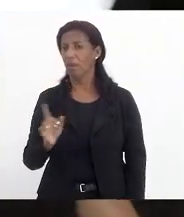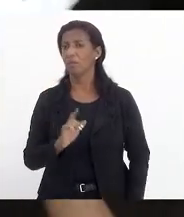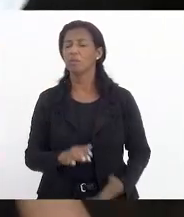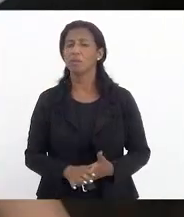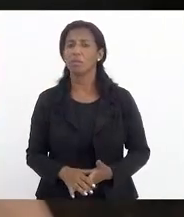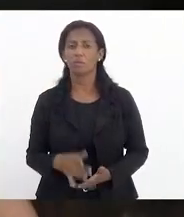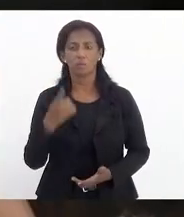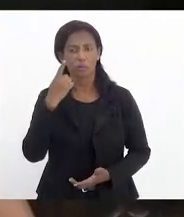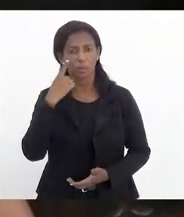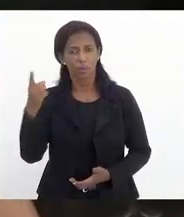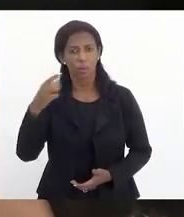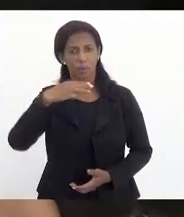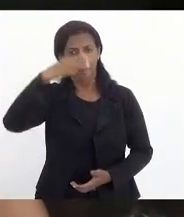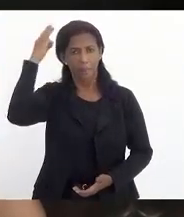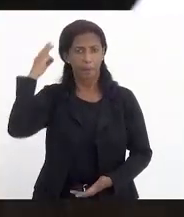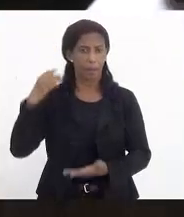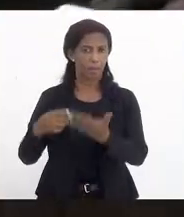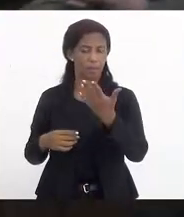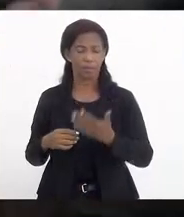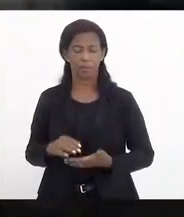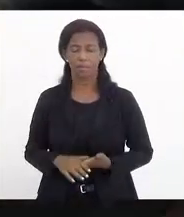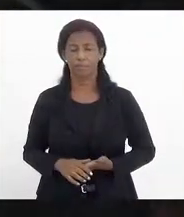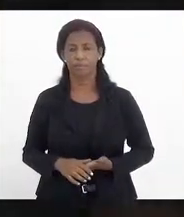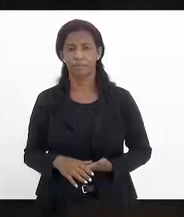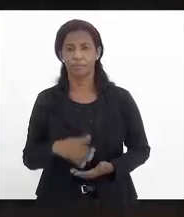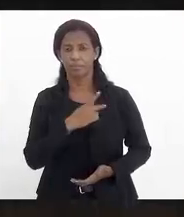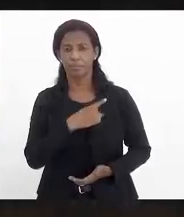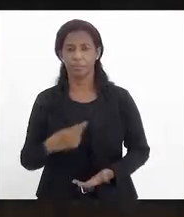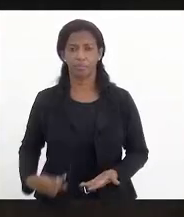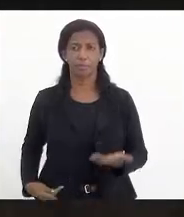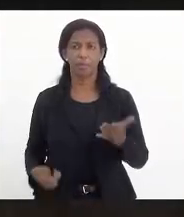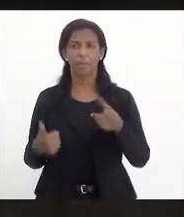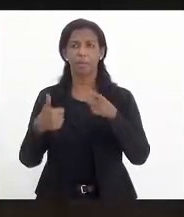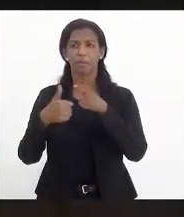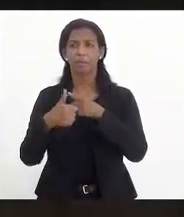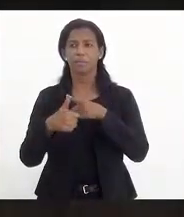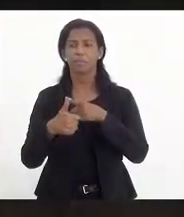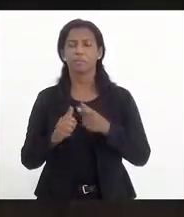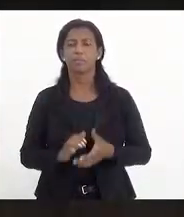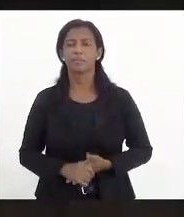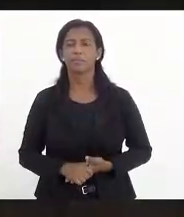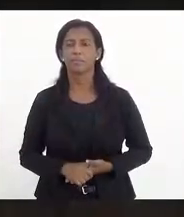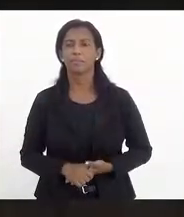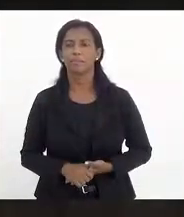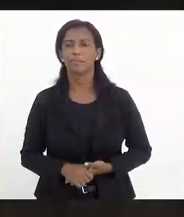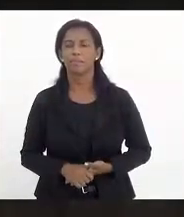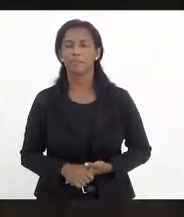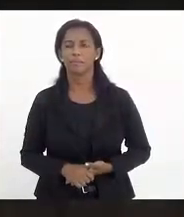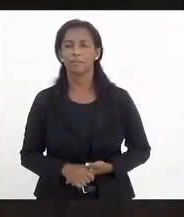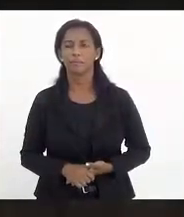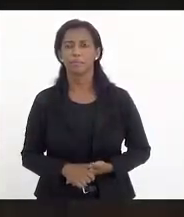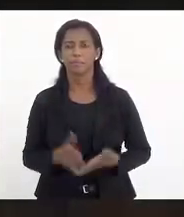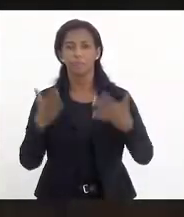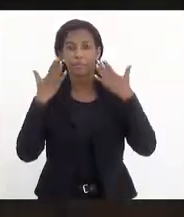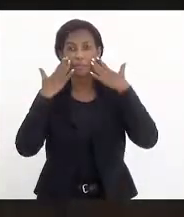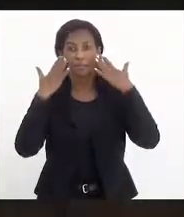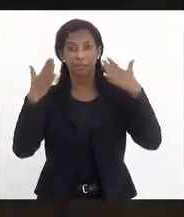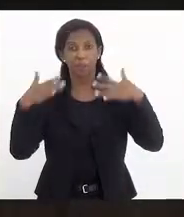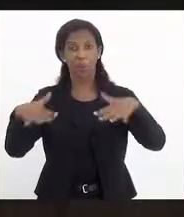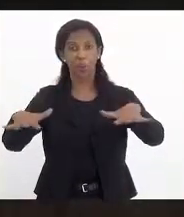o deputado Márcio. Senhor presidente, em primeiro lugar, eu quero, de público,